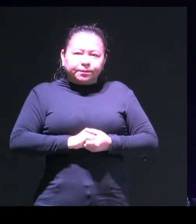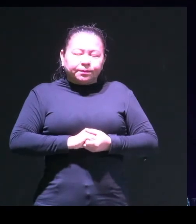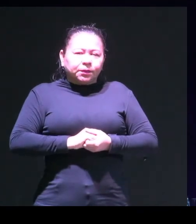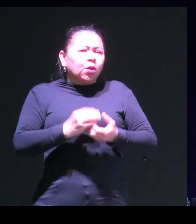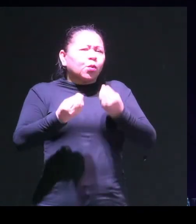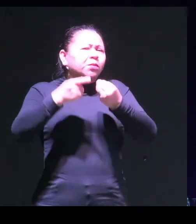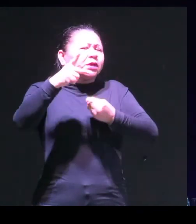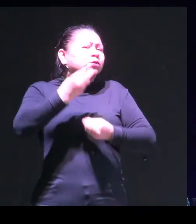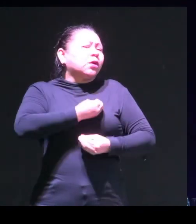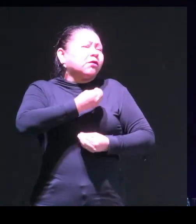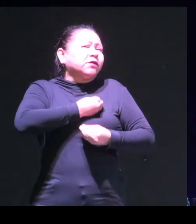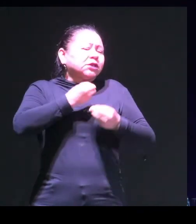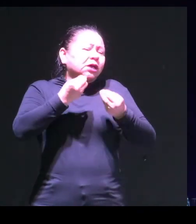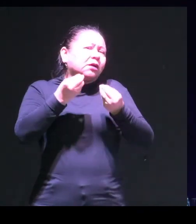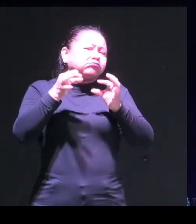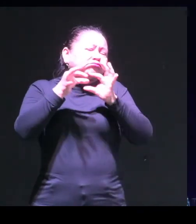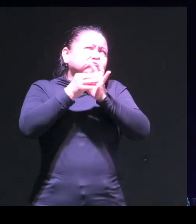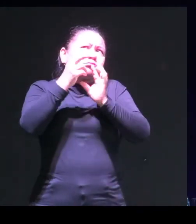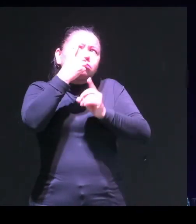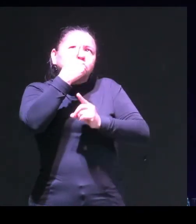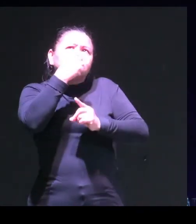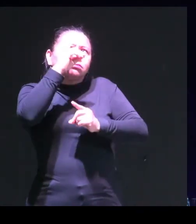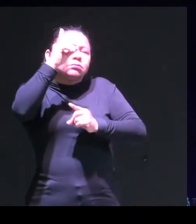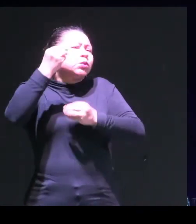Como está a sua vida com Deus hoje?